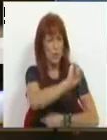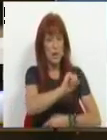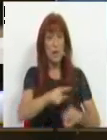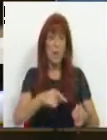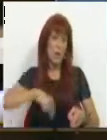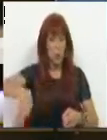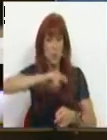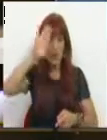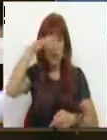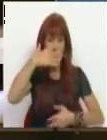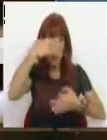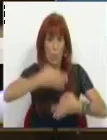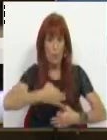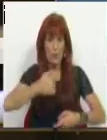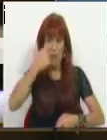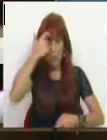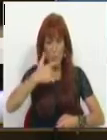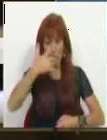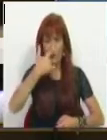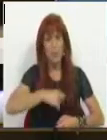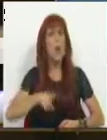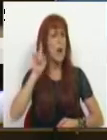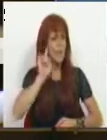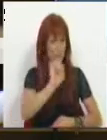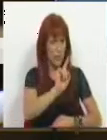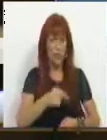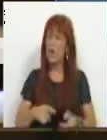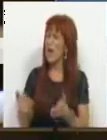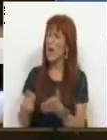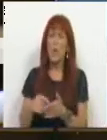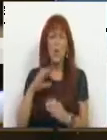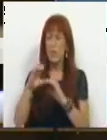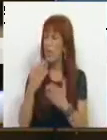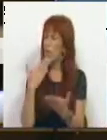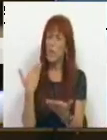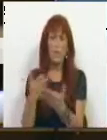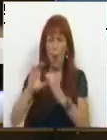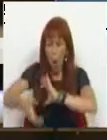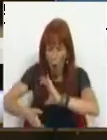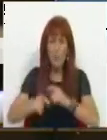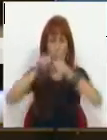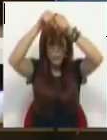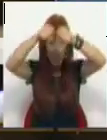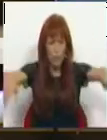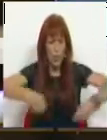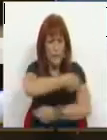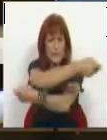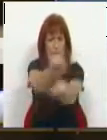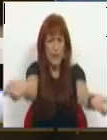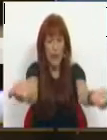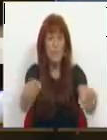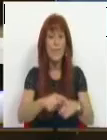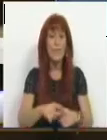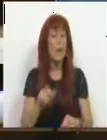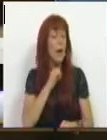todos sabemos como o comportamento do consumidor é muito importante, e a falta de comunicação ao longo da cadeia de abastecimento.